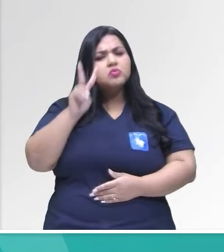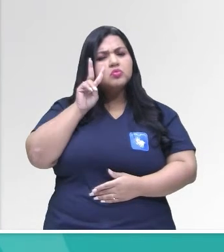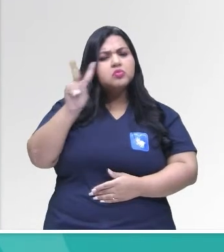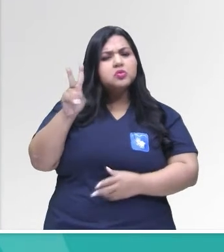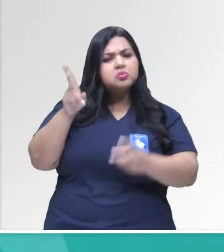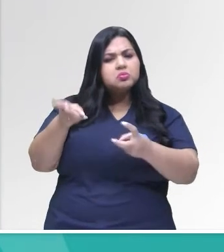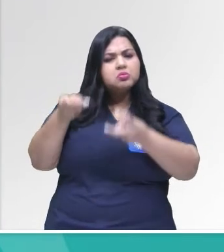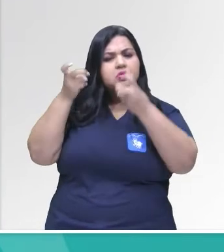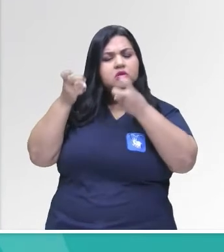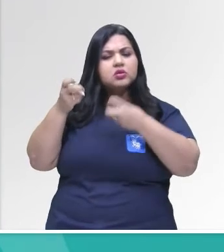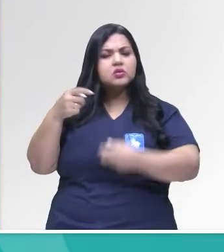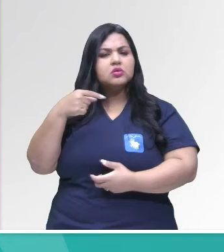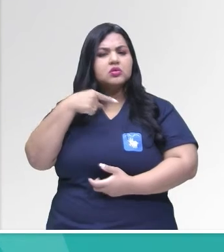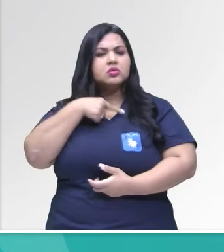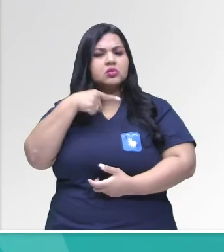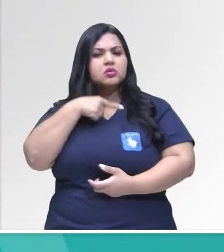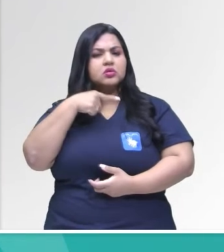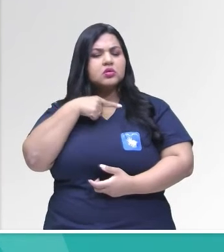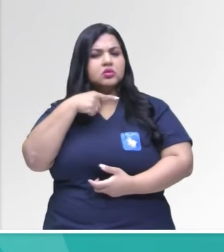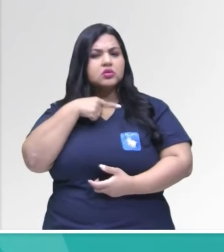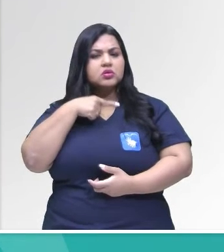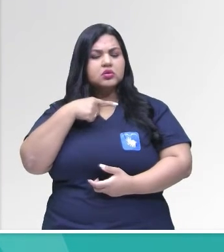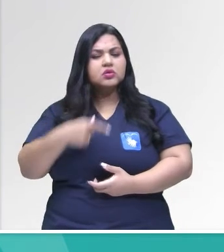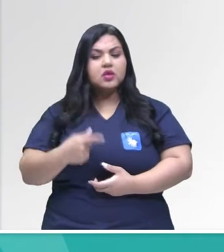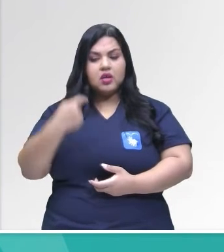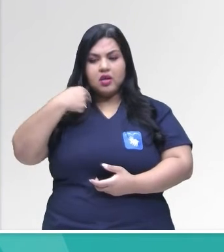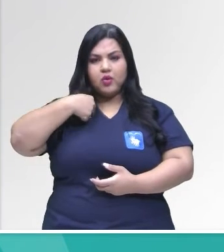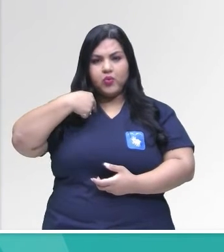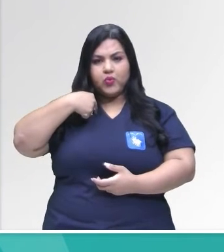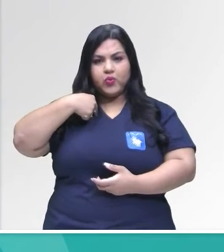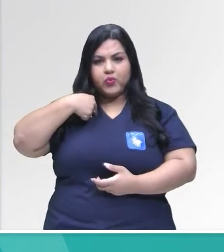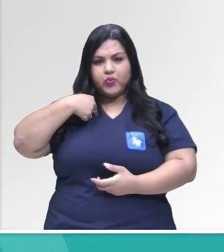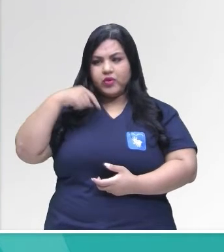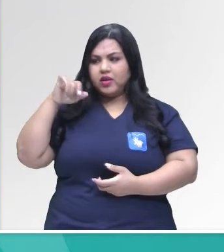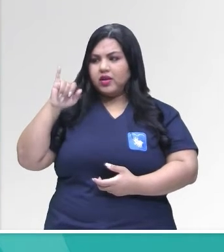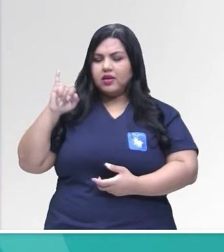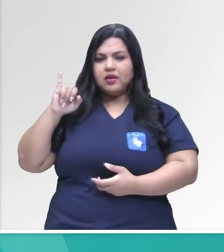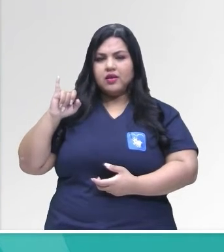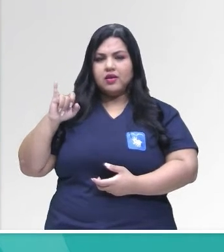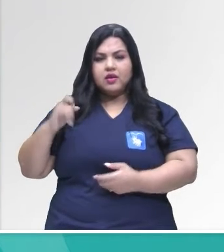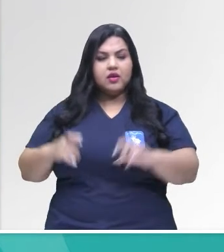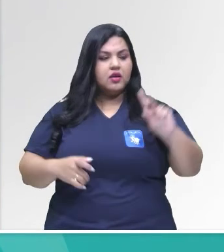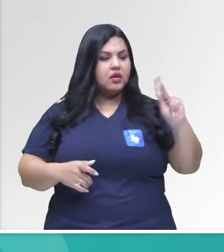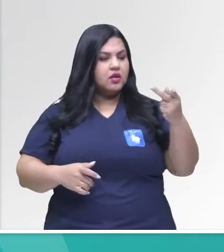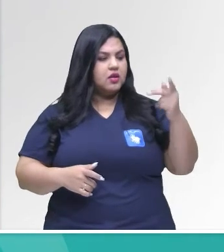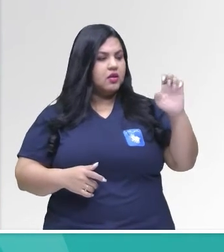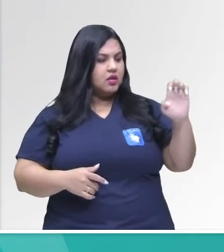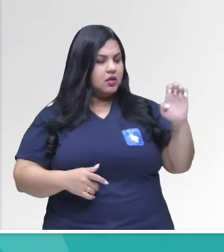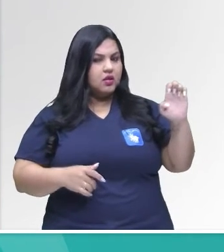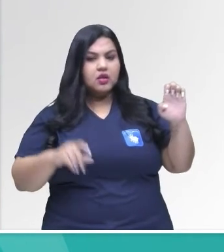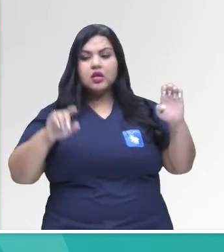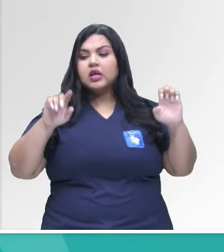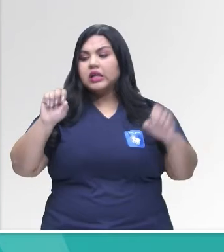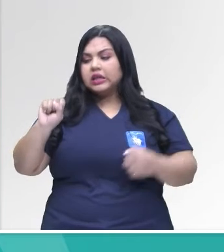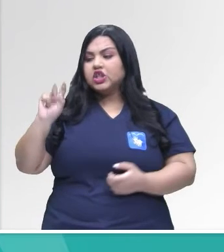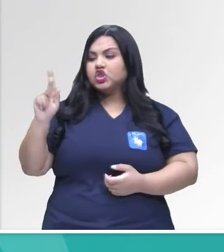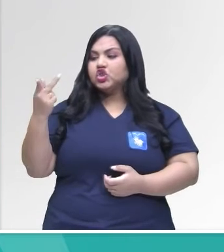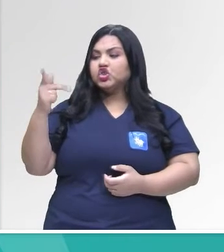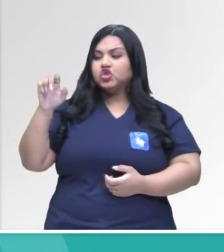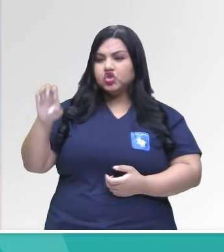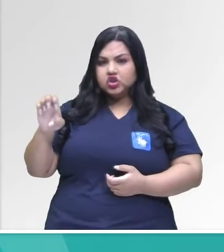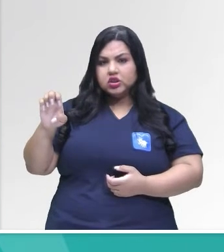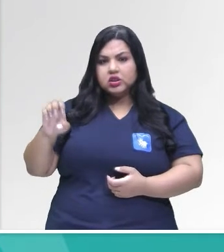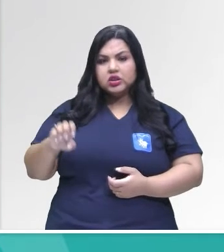eu tenho aqui I, que sou eu, he, she, it, pronomes